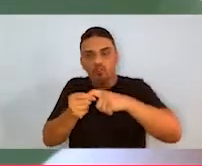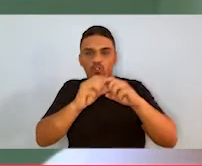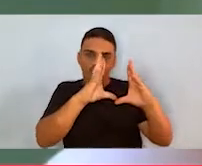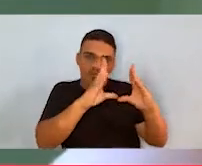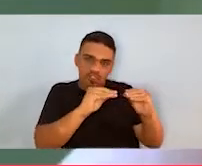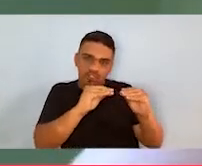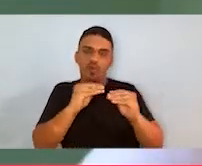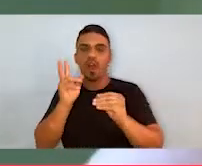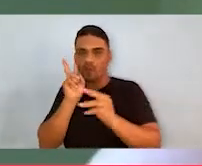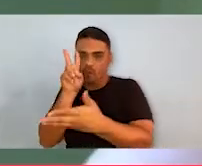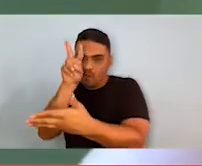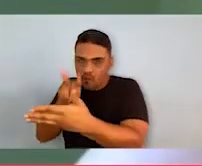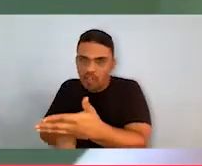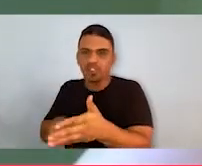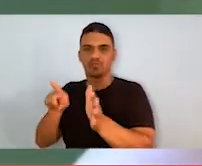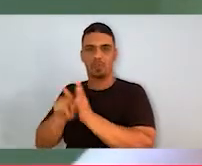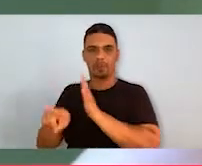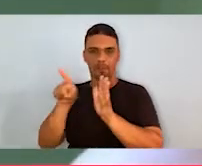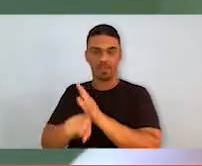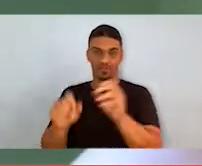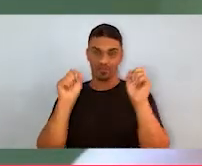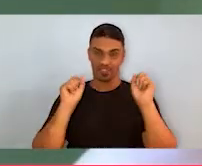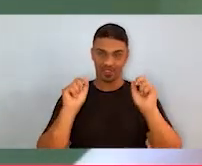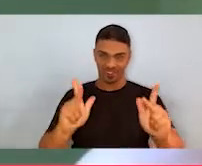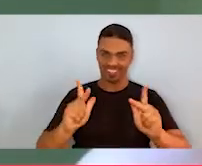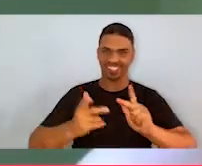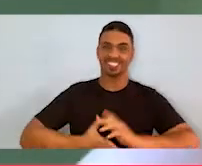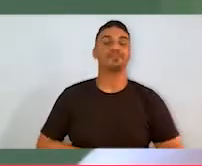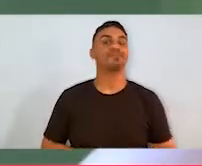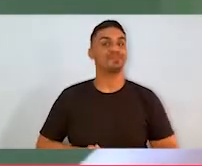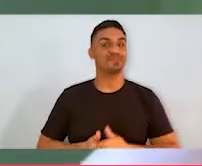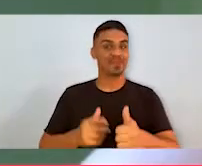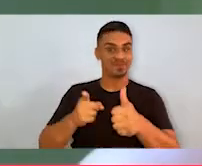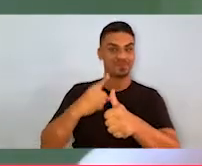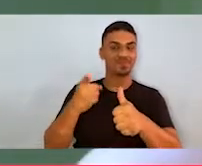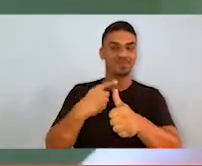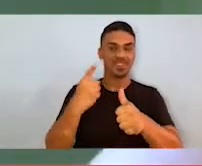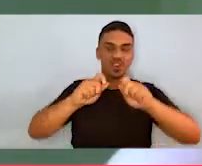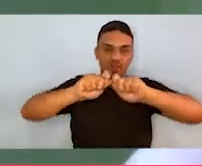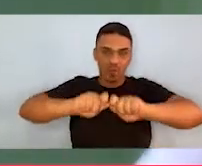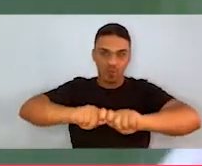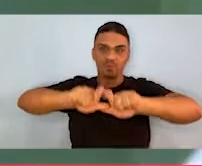vou ficar intercalando. Mas vamos lá, eu vou primeiro colocar aqui uma apresentaçãozinha.